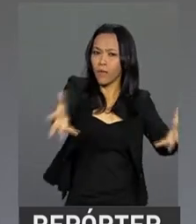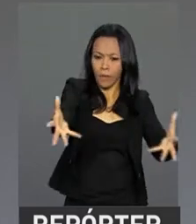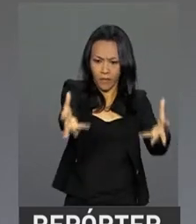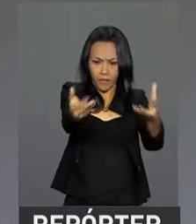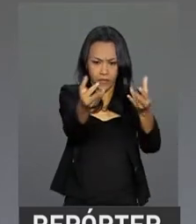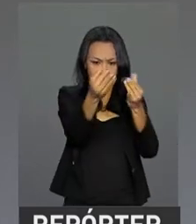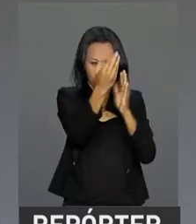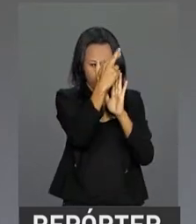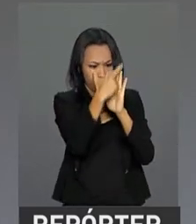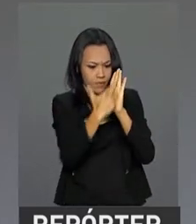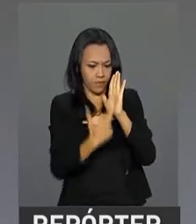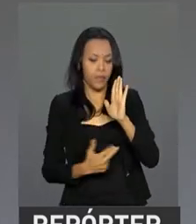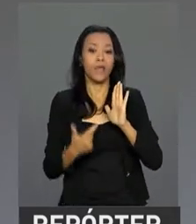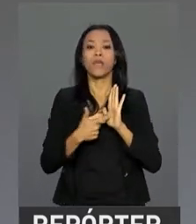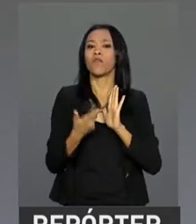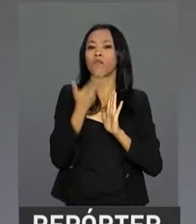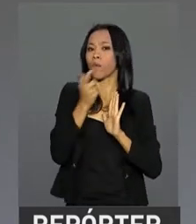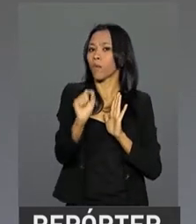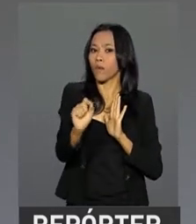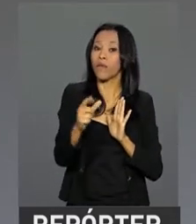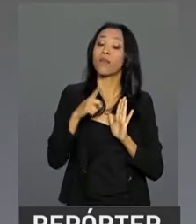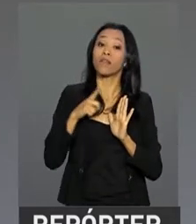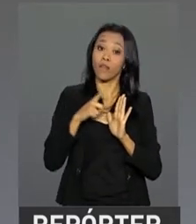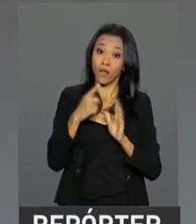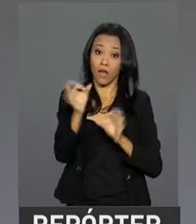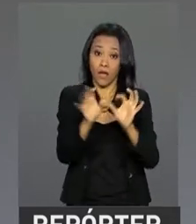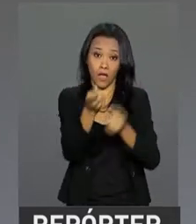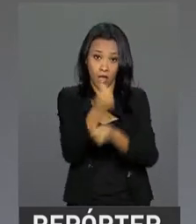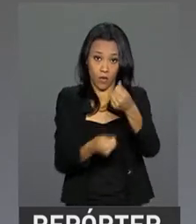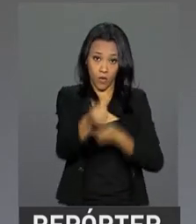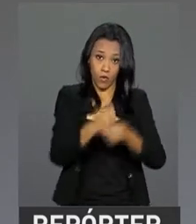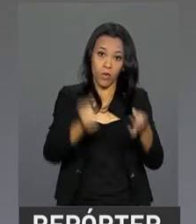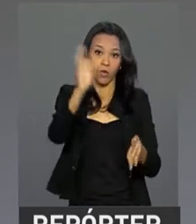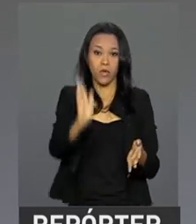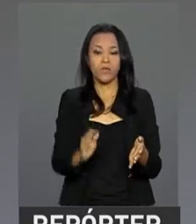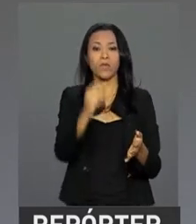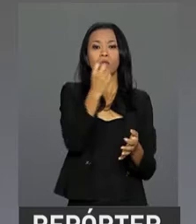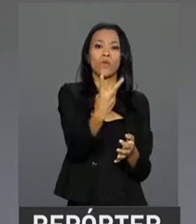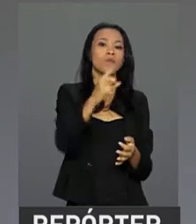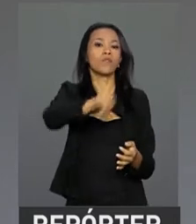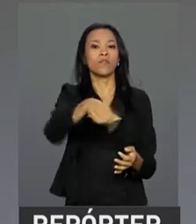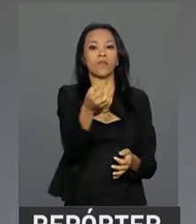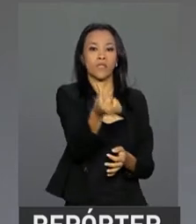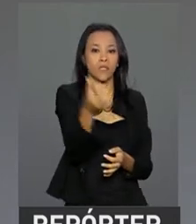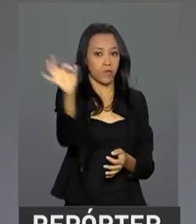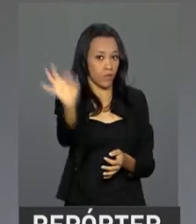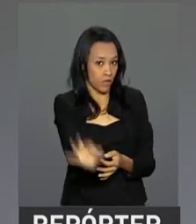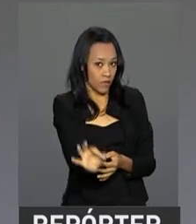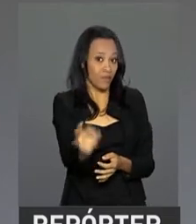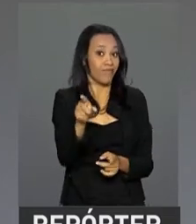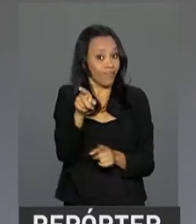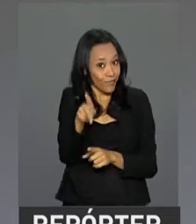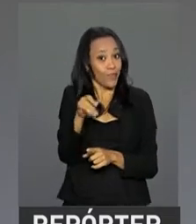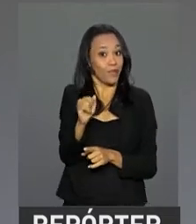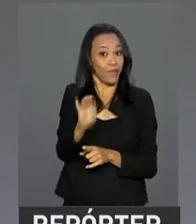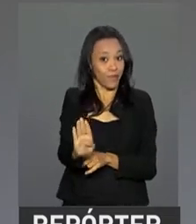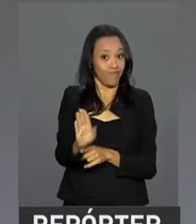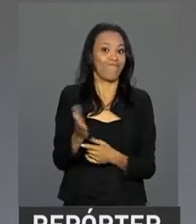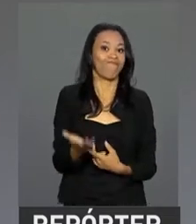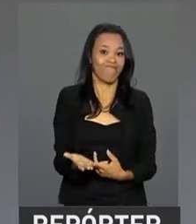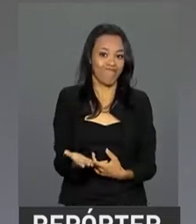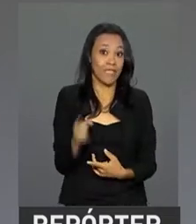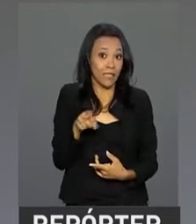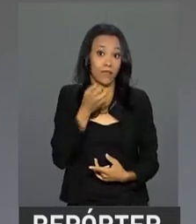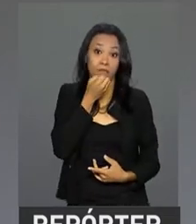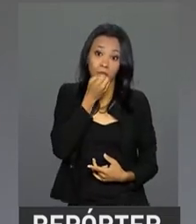semana projeta um crescimento da economia brasileira para o ano que vem de 2,6 por cento do pib e isso é